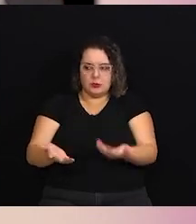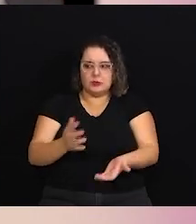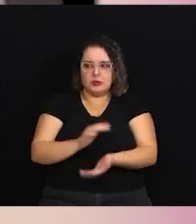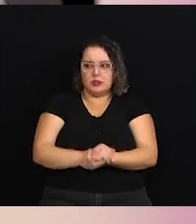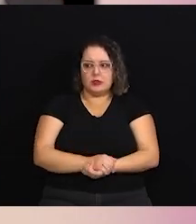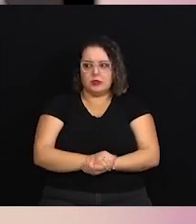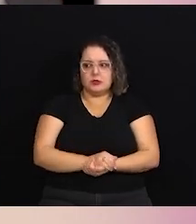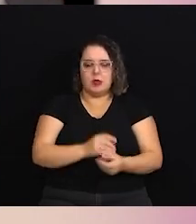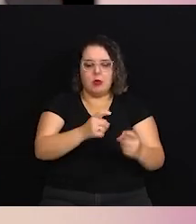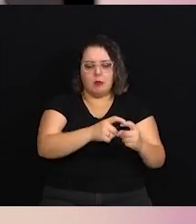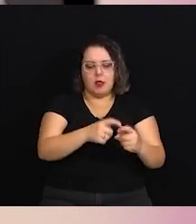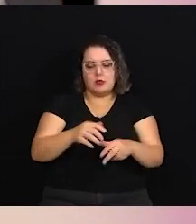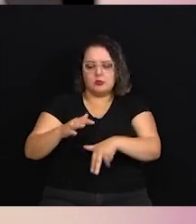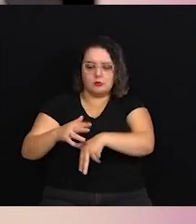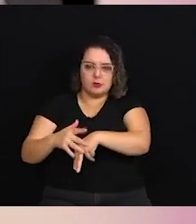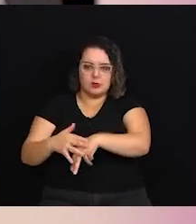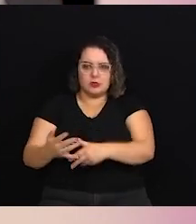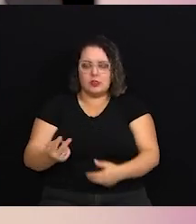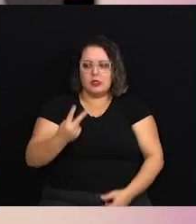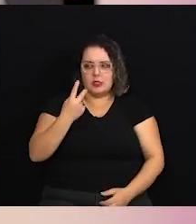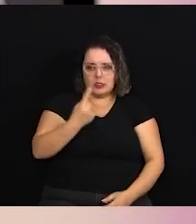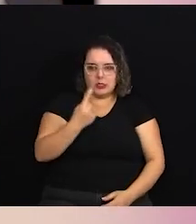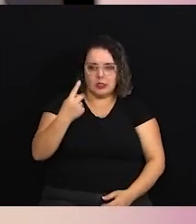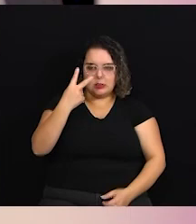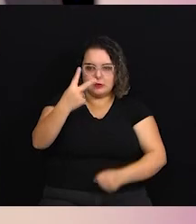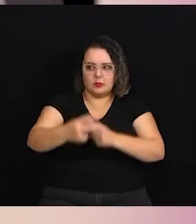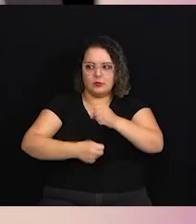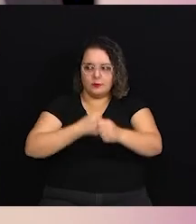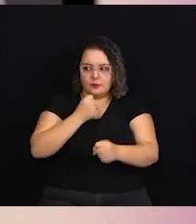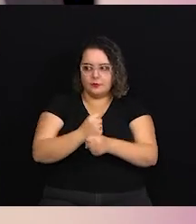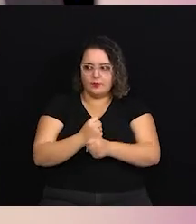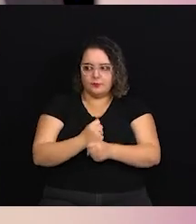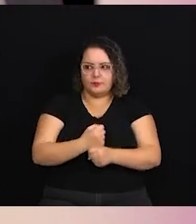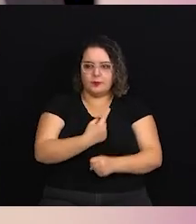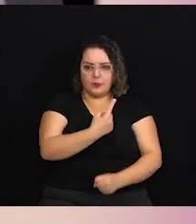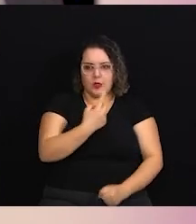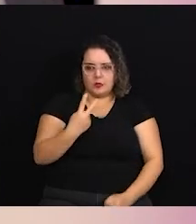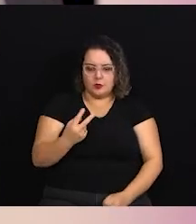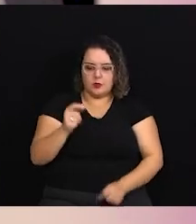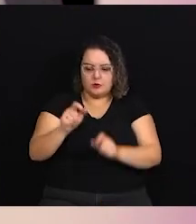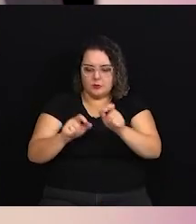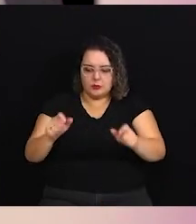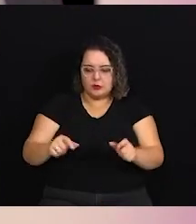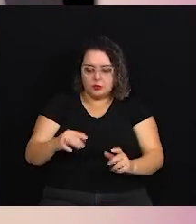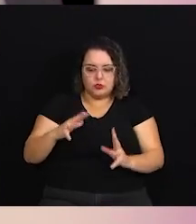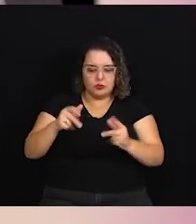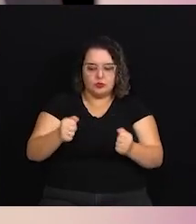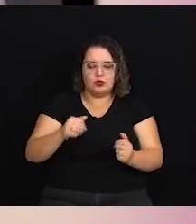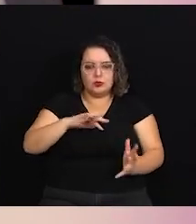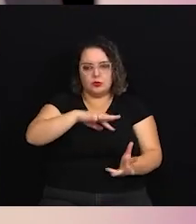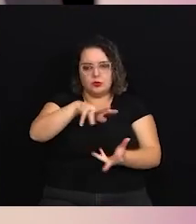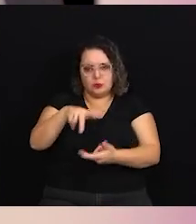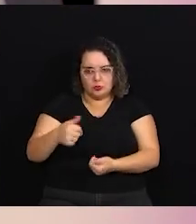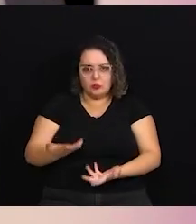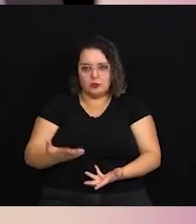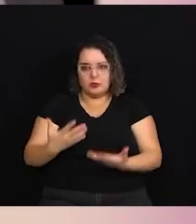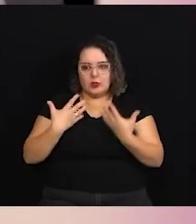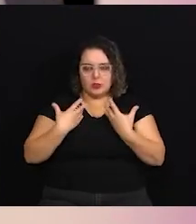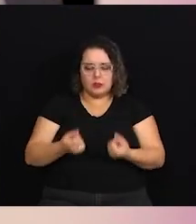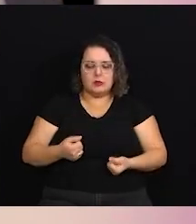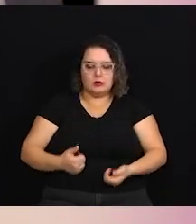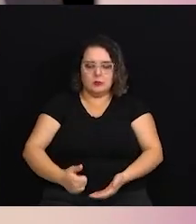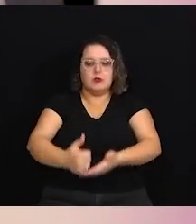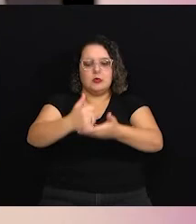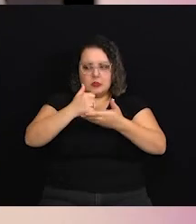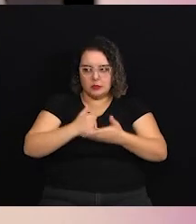que em cada e eles selecionam 12 personalidades mundiais para receberem esse